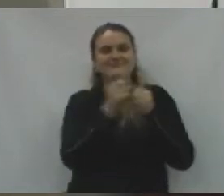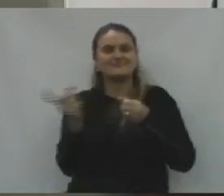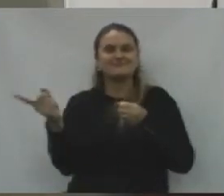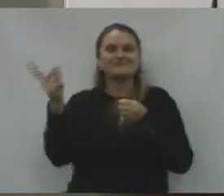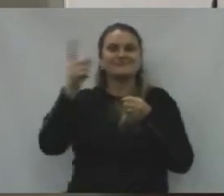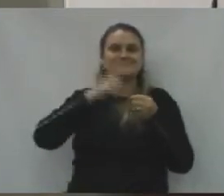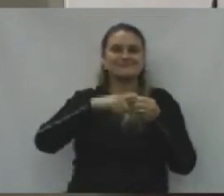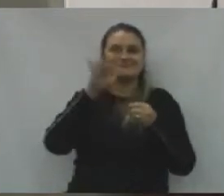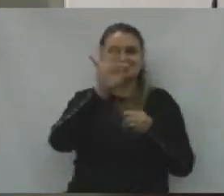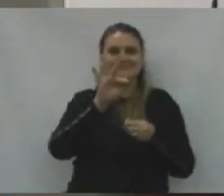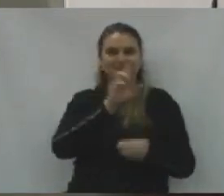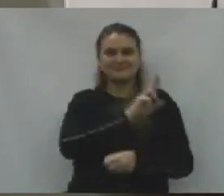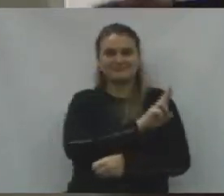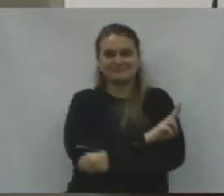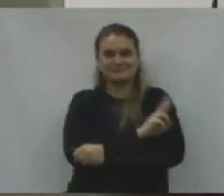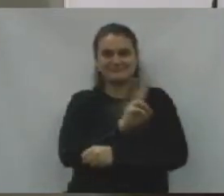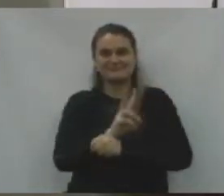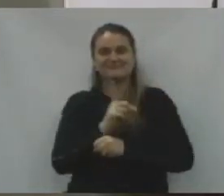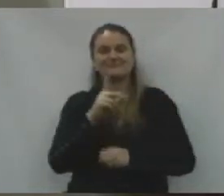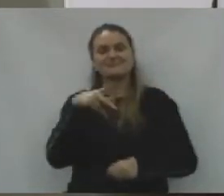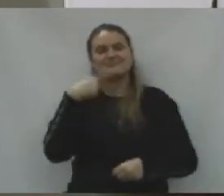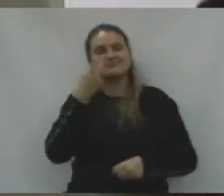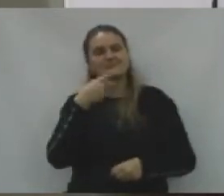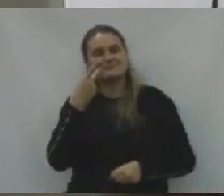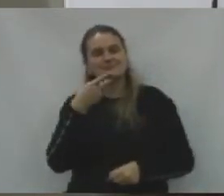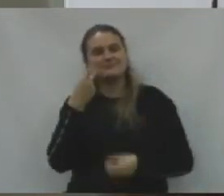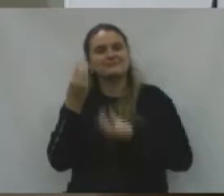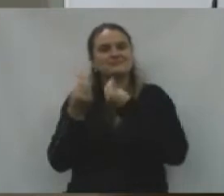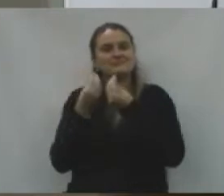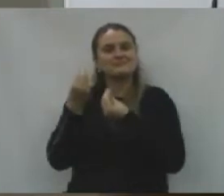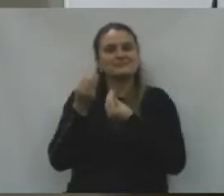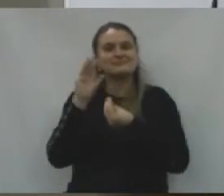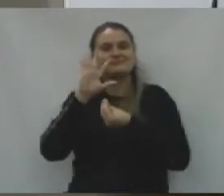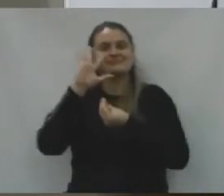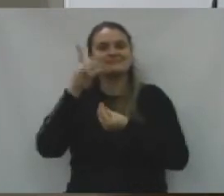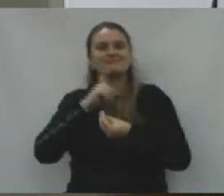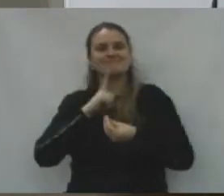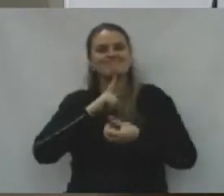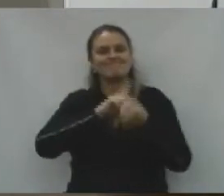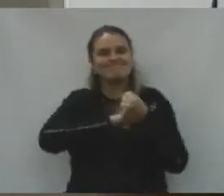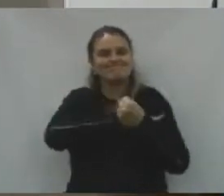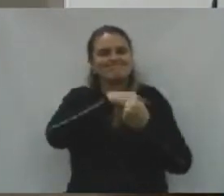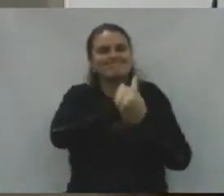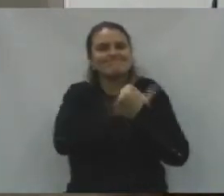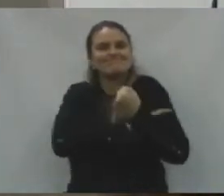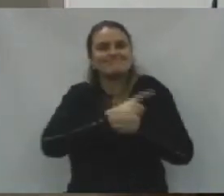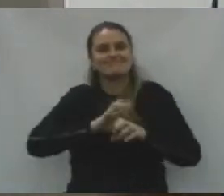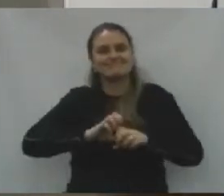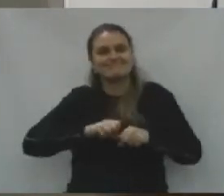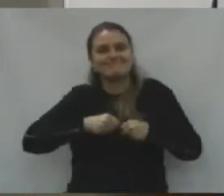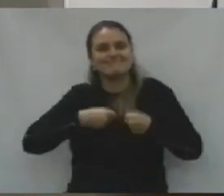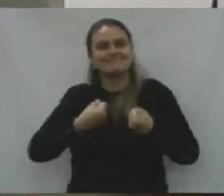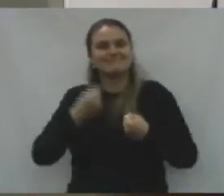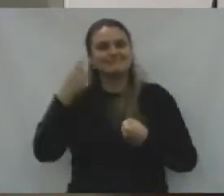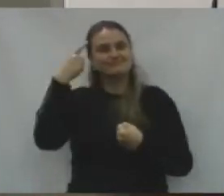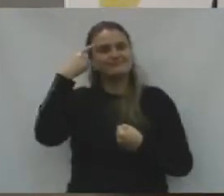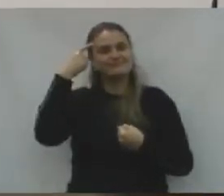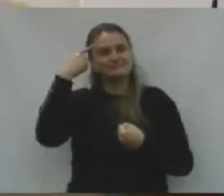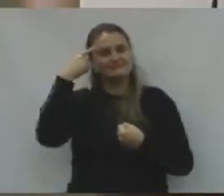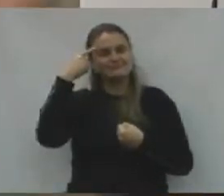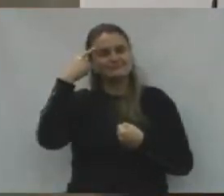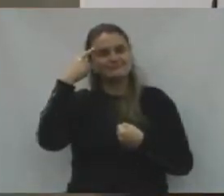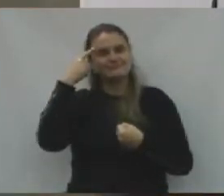Quando retornam à Uniuv, eles falam dessas experiências, o que engrandece, o que nos faz mais forte e nos faz